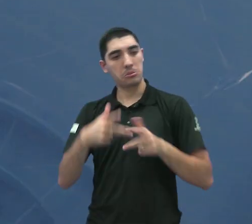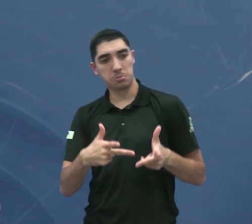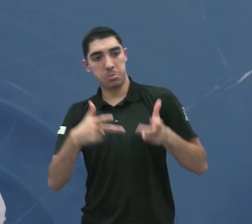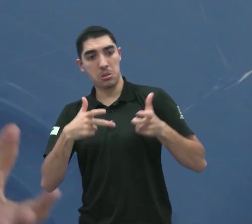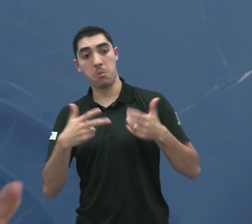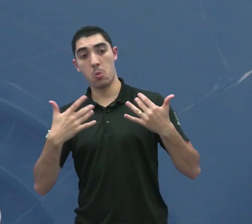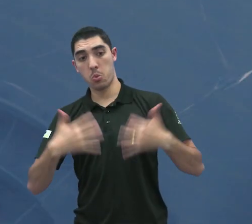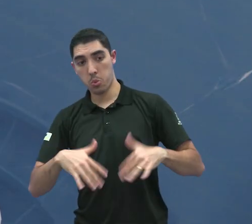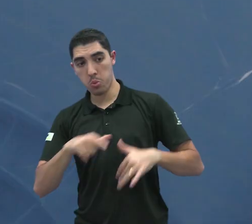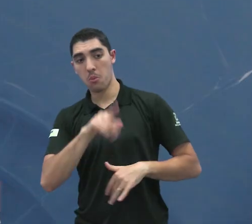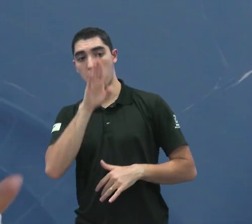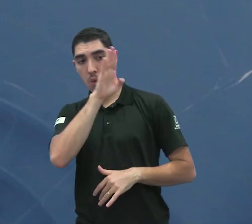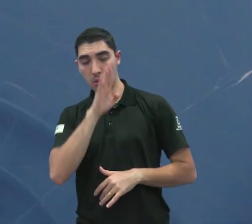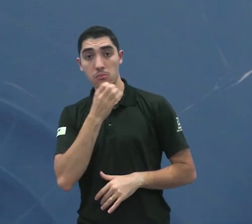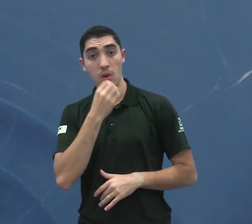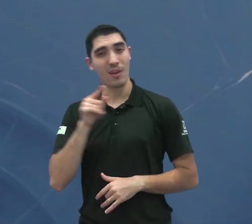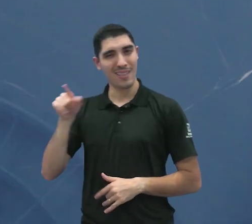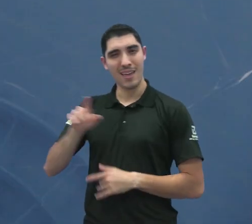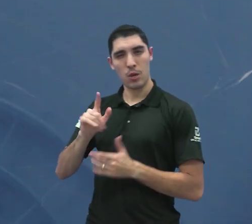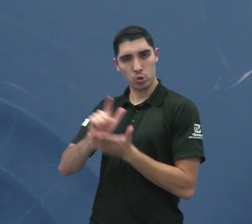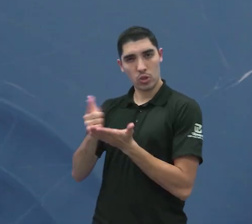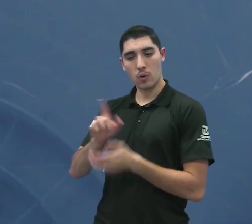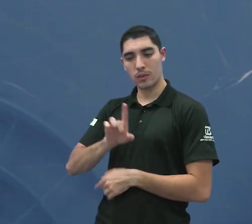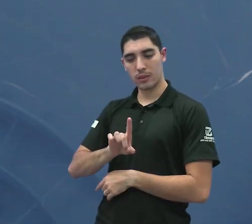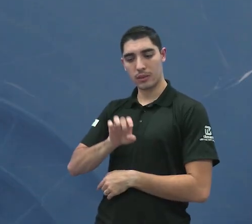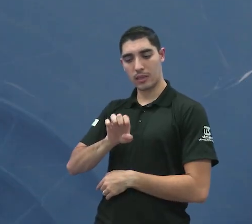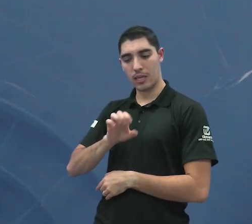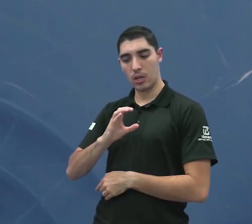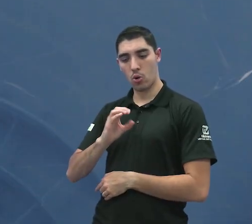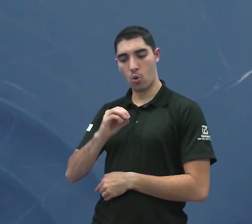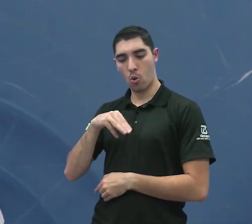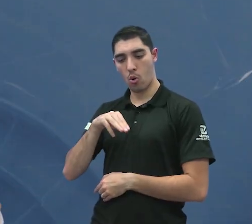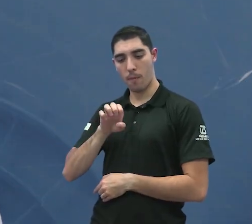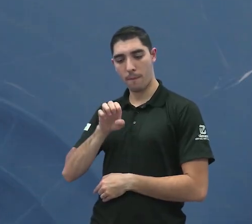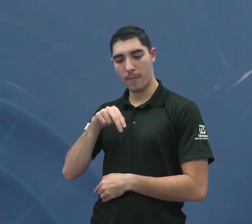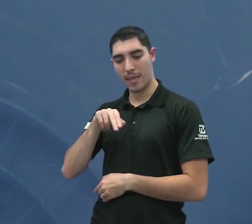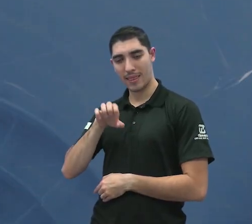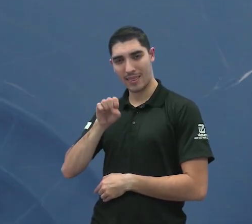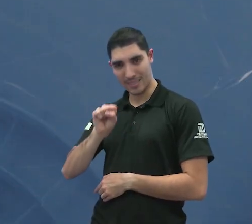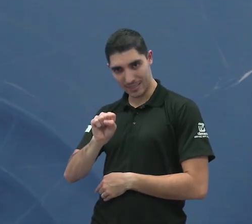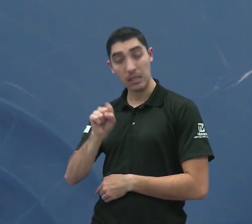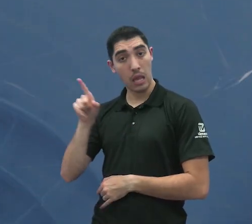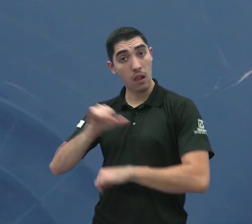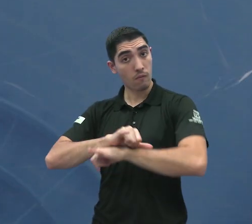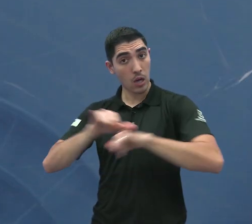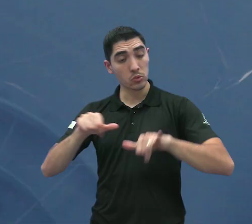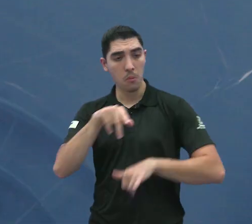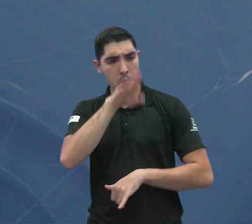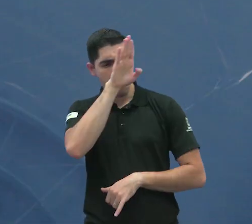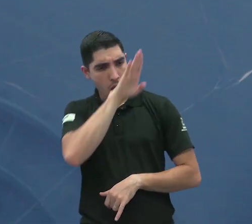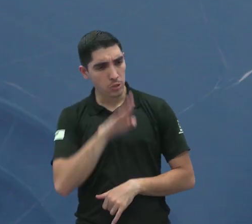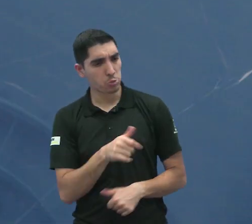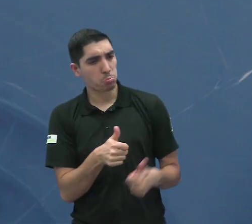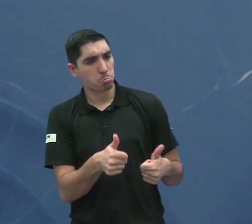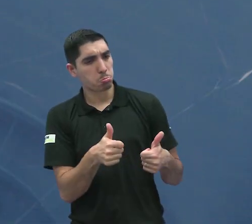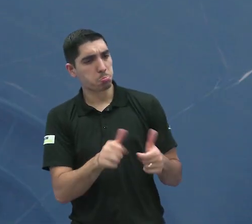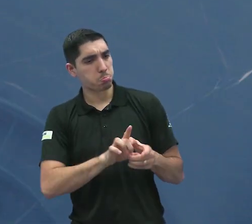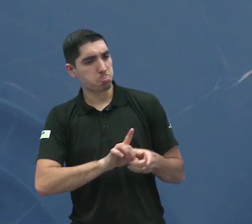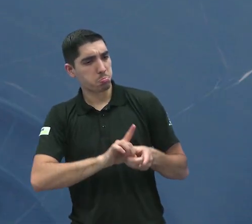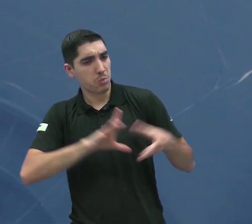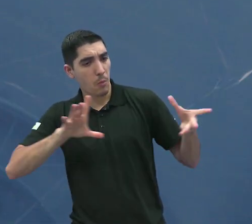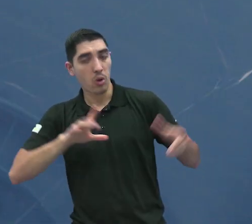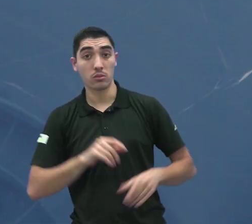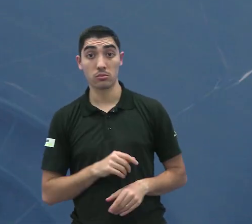Então, nós estamos, segundo The Economist, nós estamos dando um show de democracia, né? Coisa que é muito importante falar,